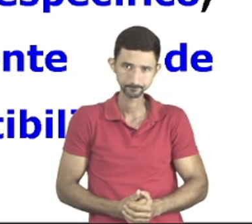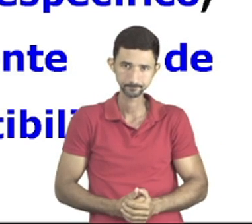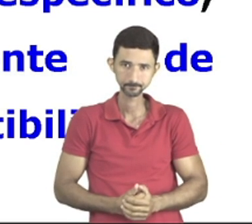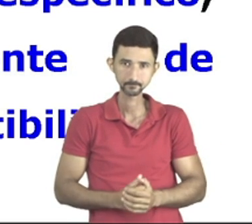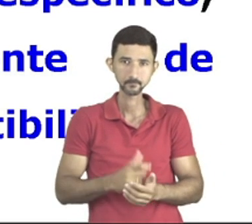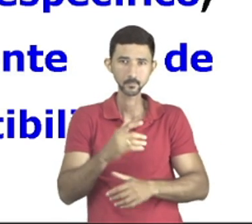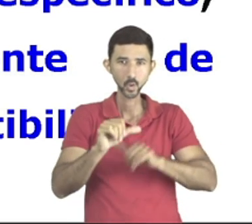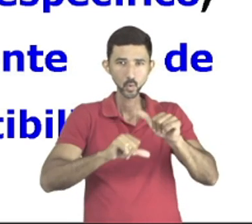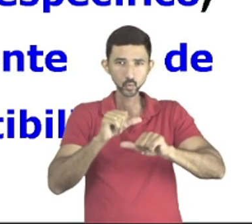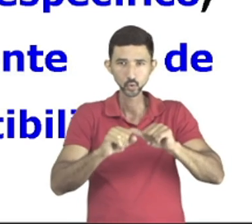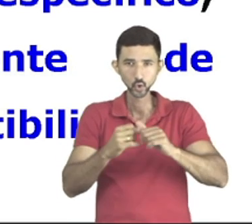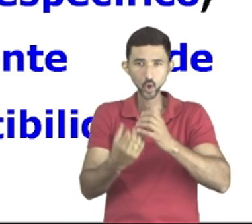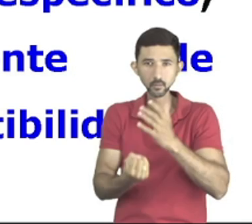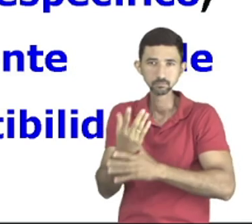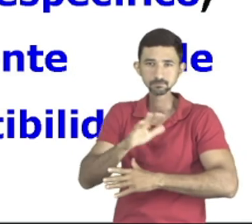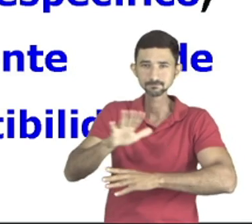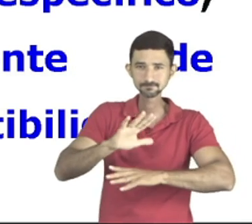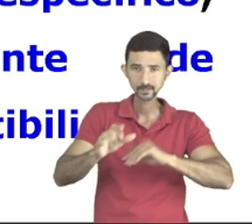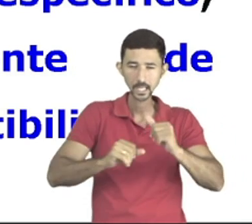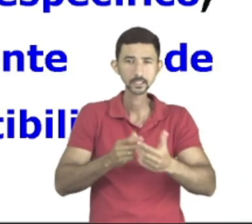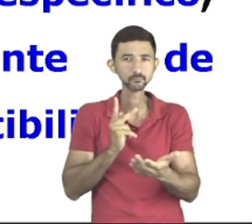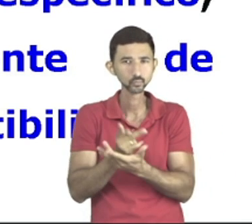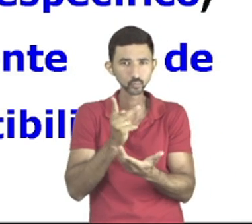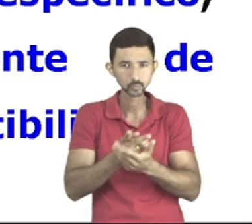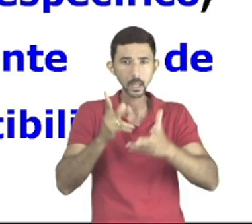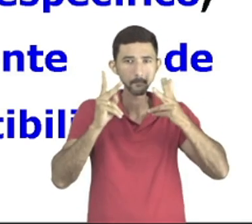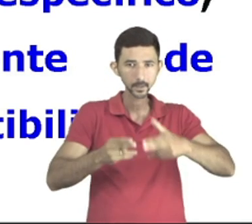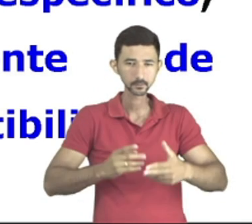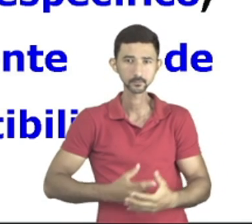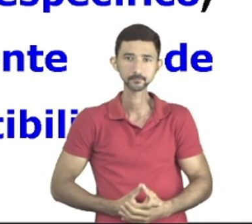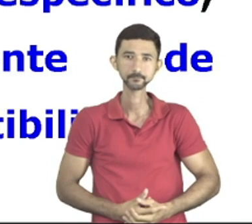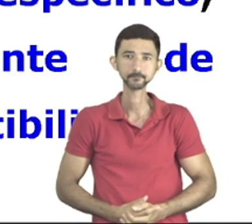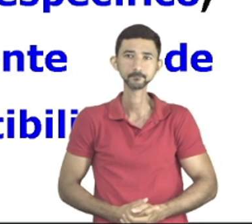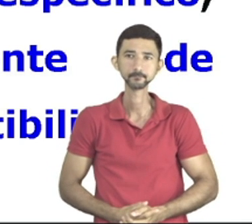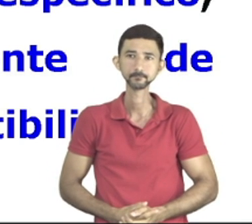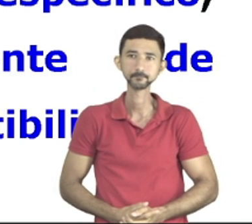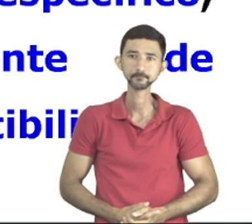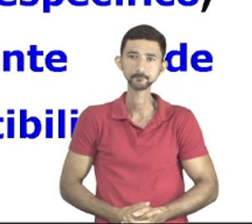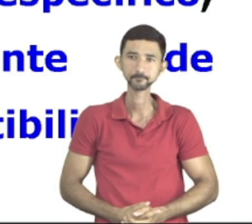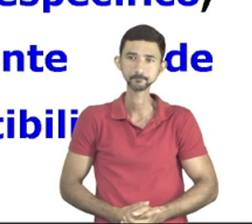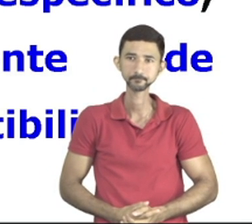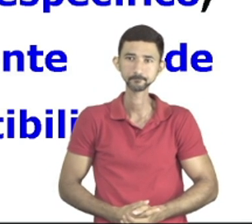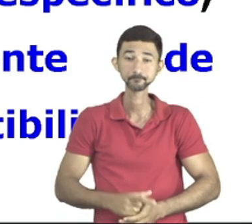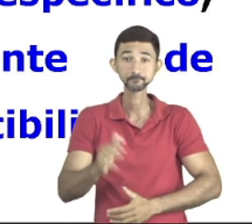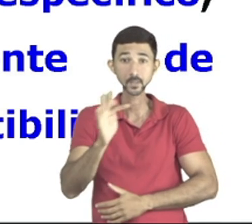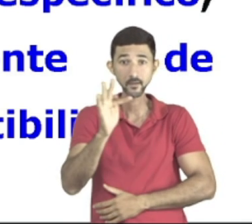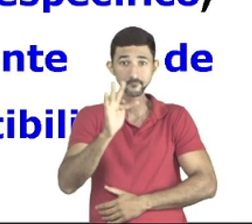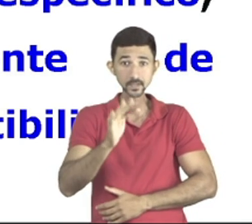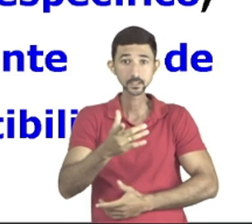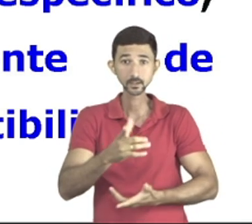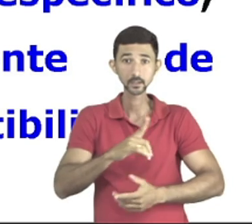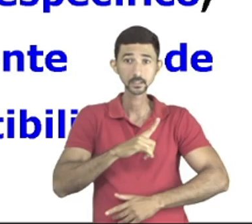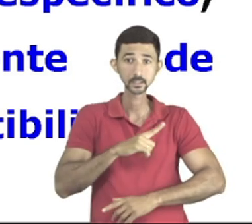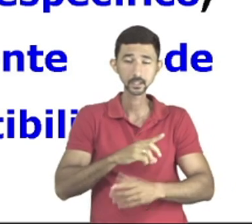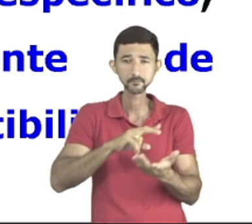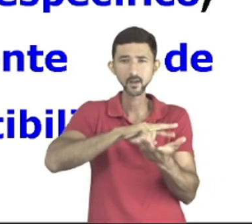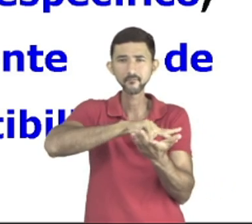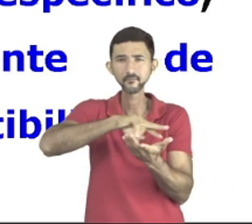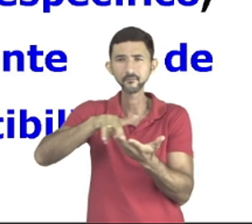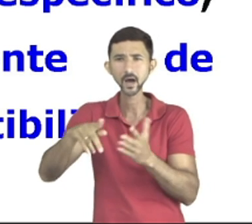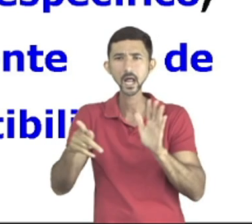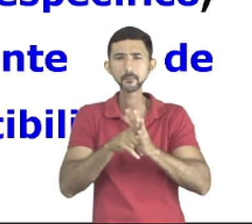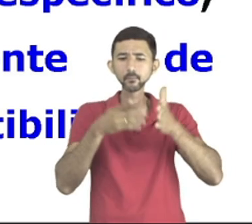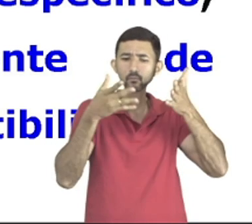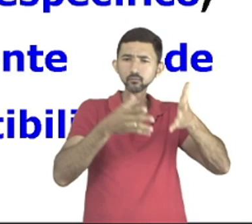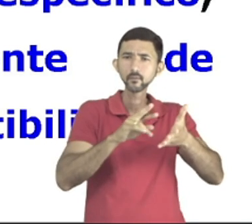ocorre alteração na constituição, continua sendo a mesma coisa. Em física, nós temos várias